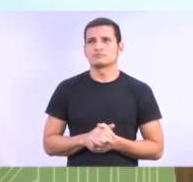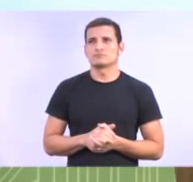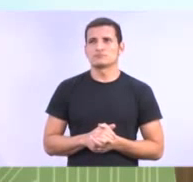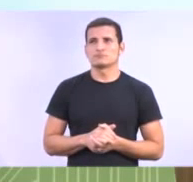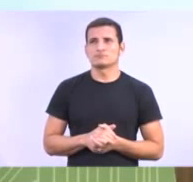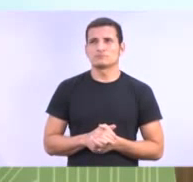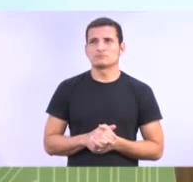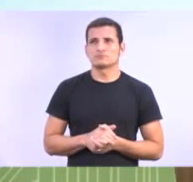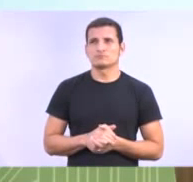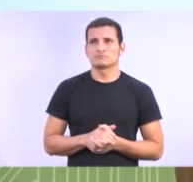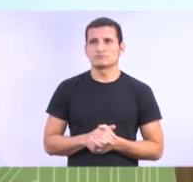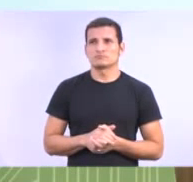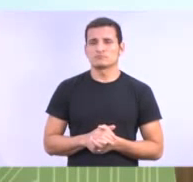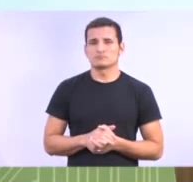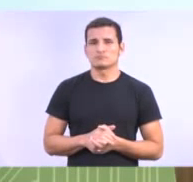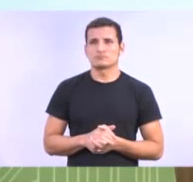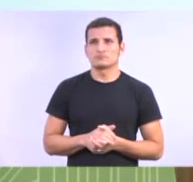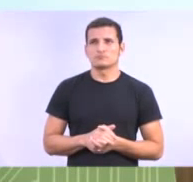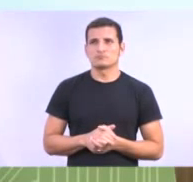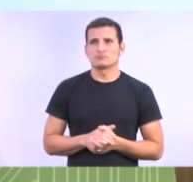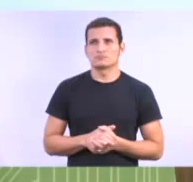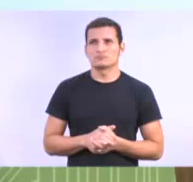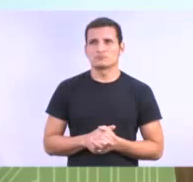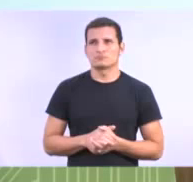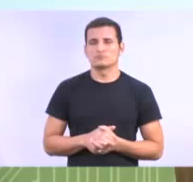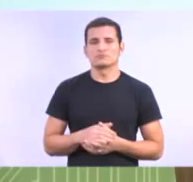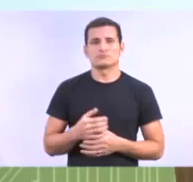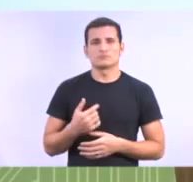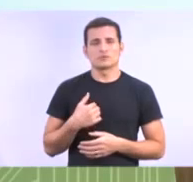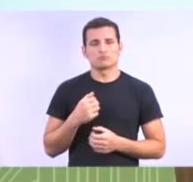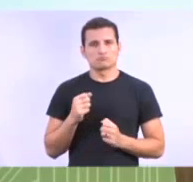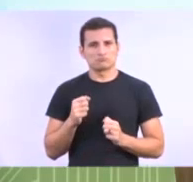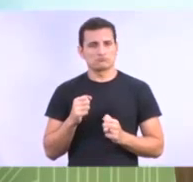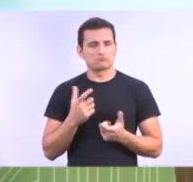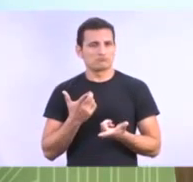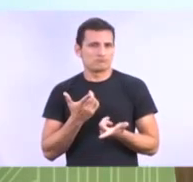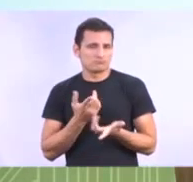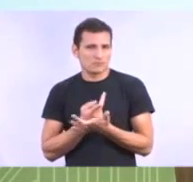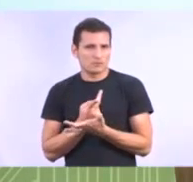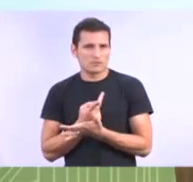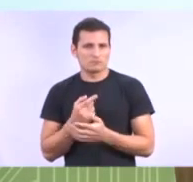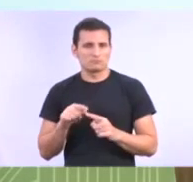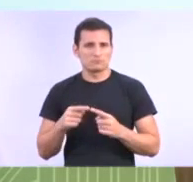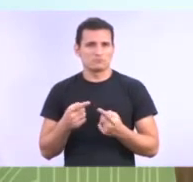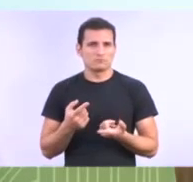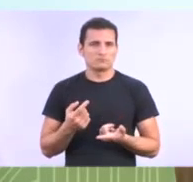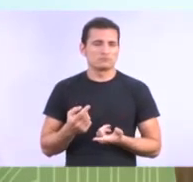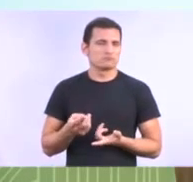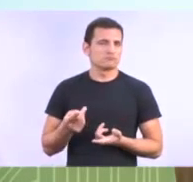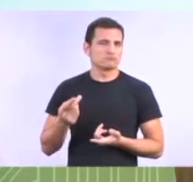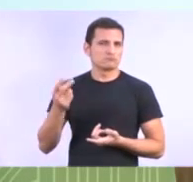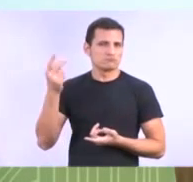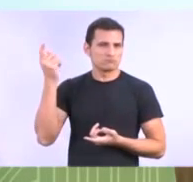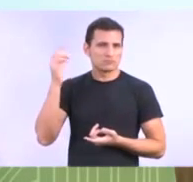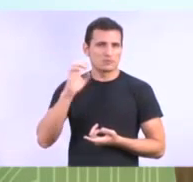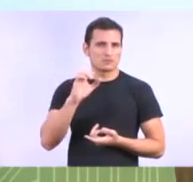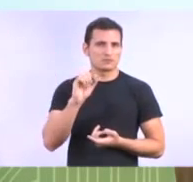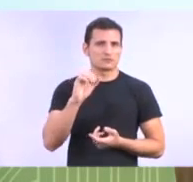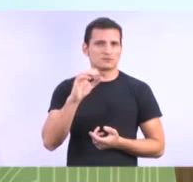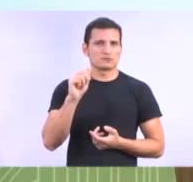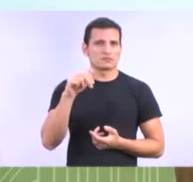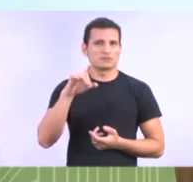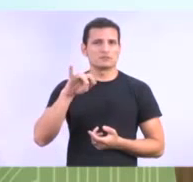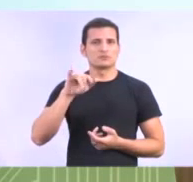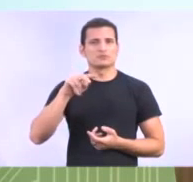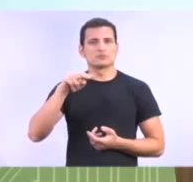de... Eu posso estar enganado com a região, né, mas se eu não me engano foi na antiga Escandinávia, posso estar enganado, agora eu não me